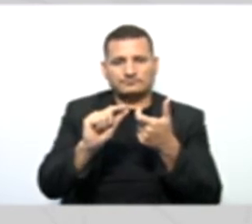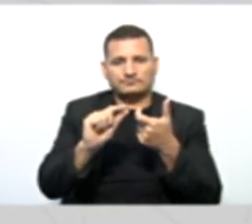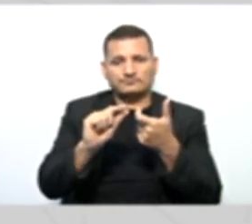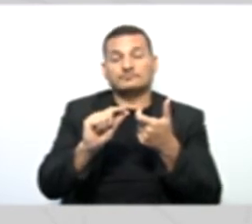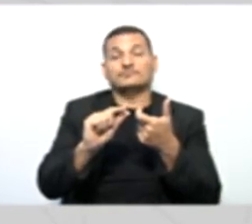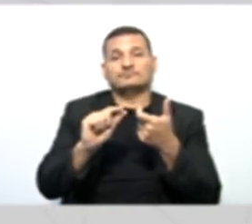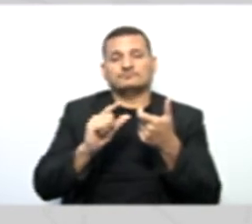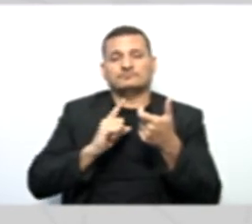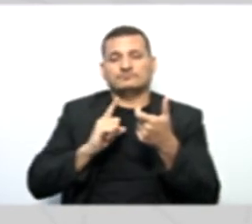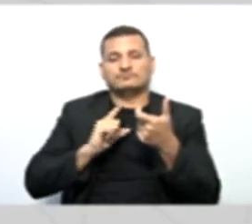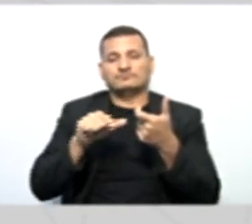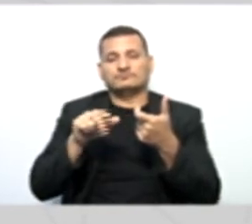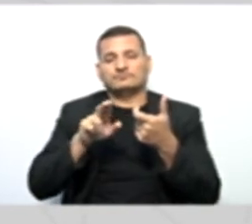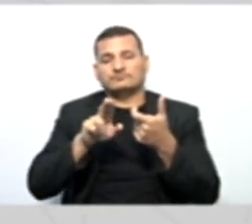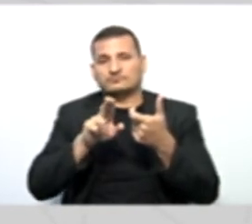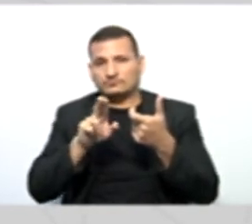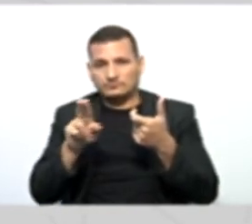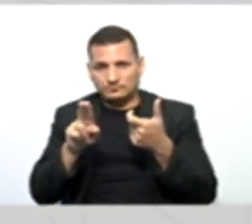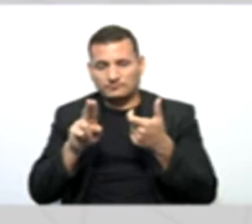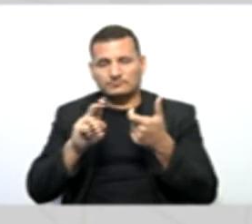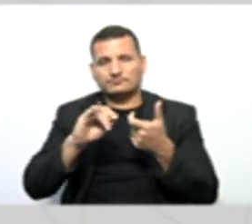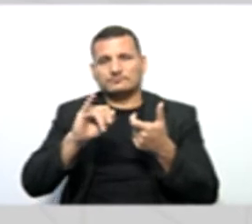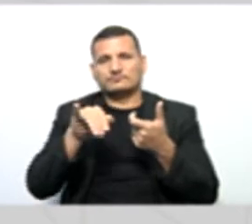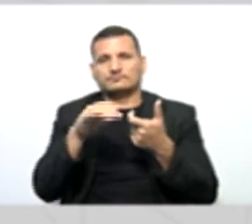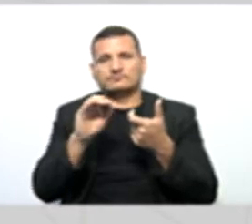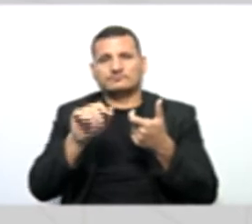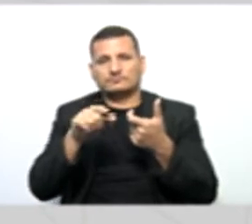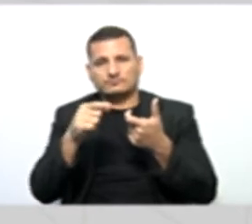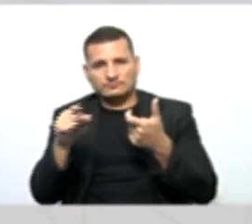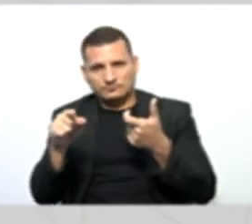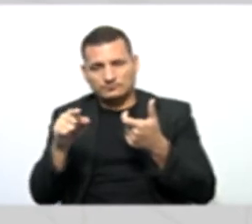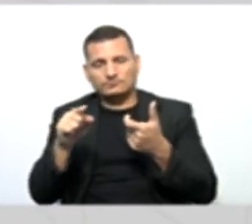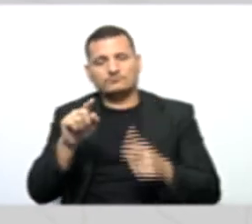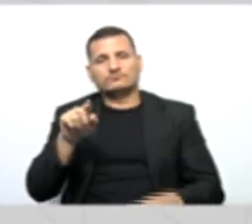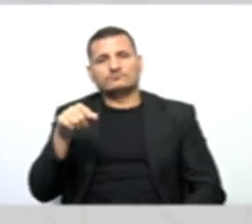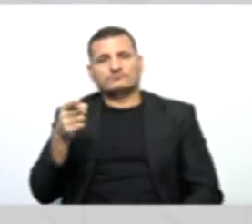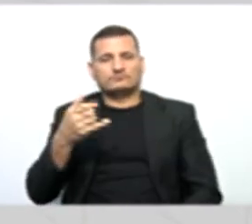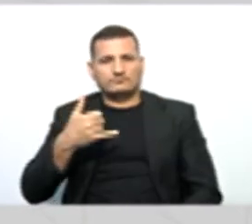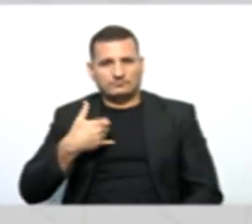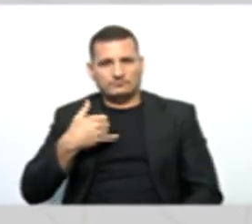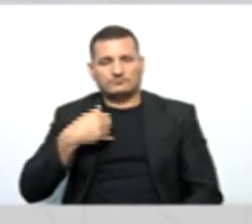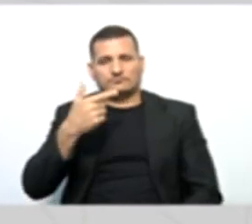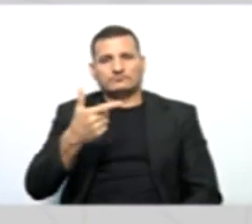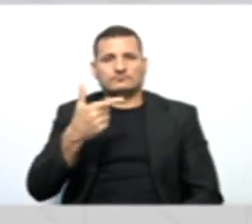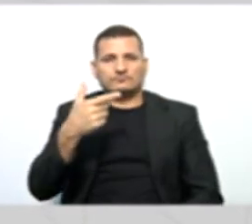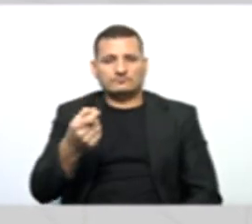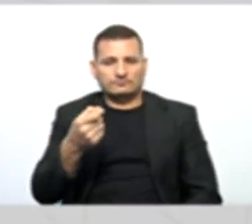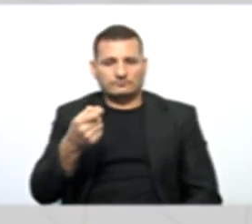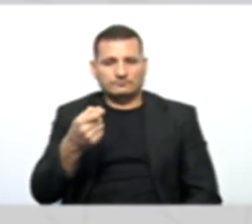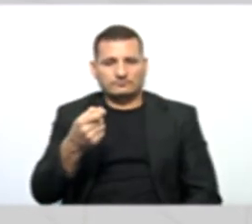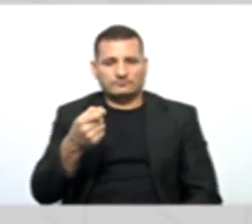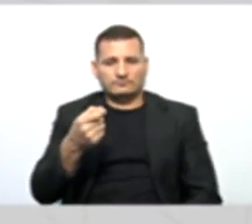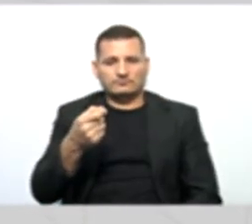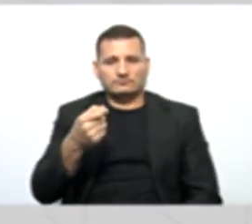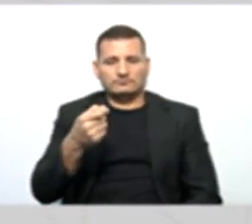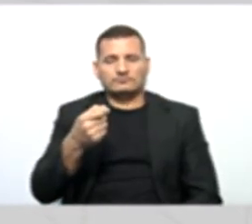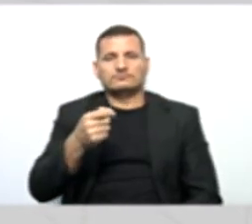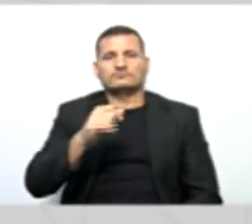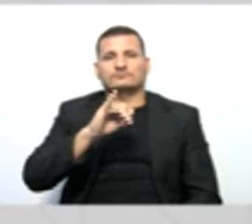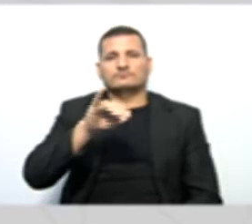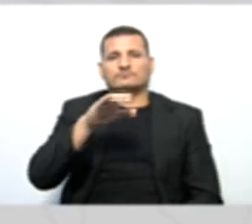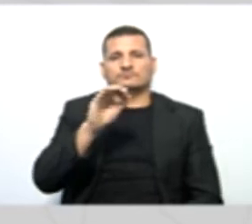nome João e a idade 20 anos. João e a